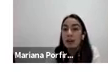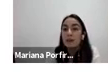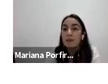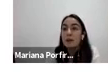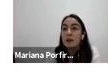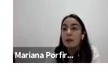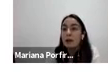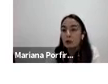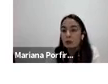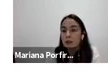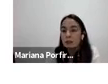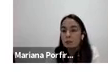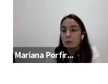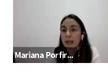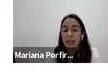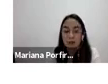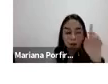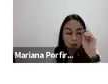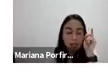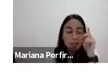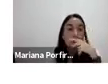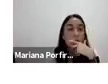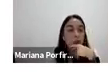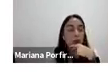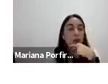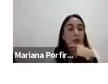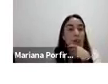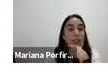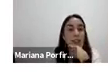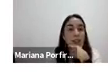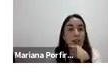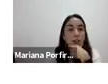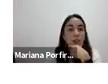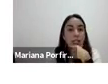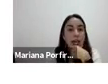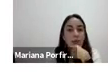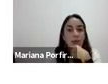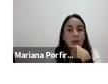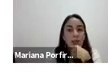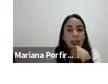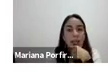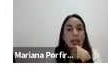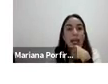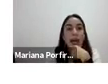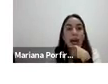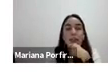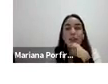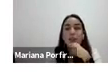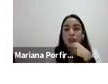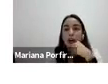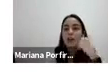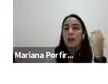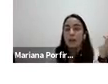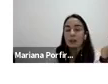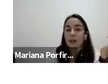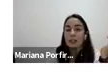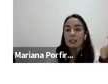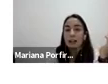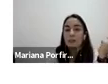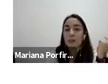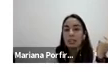pode levar a um desmame precoce. Isso acontece muito também na síndrome de Down, né? A síndrome de Down